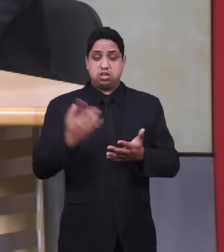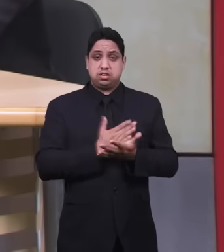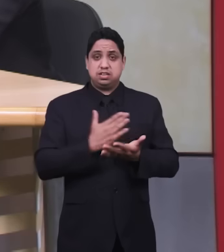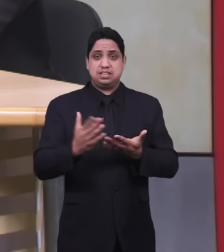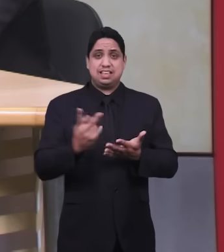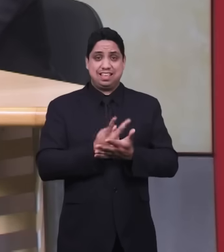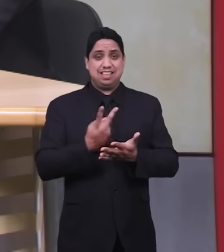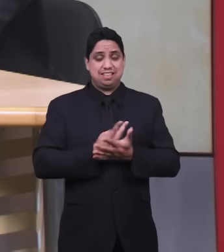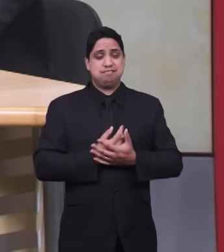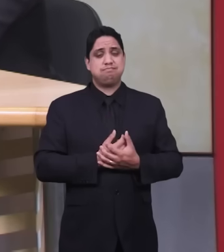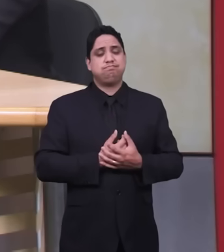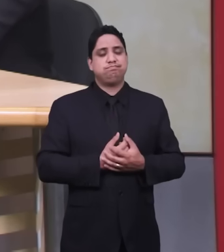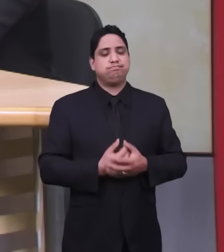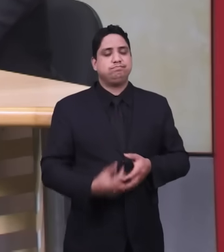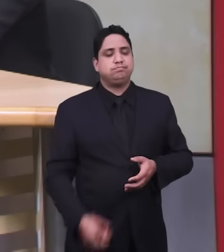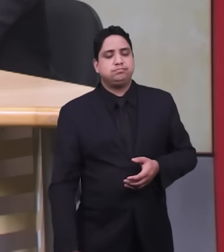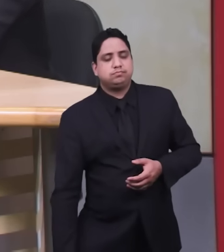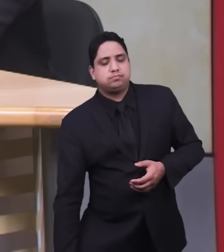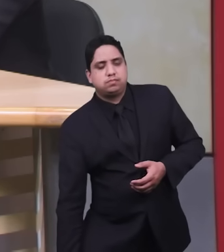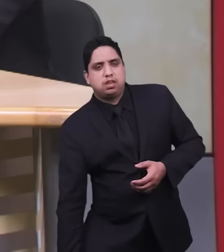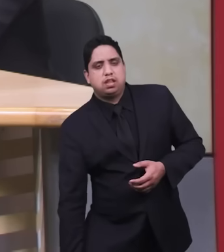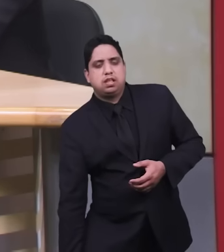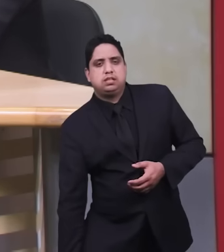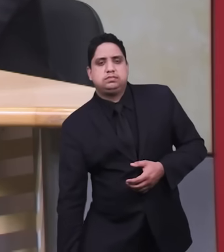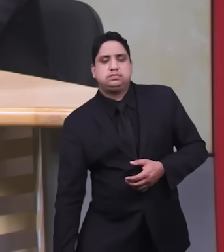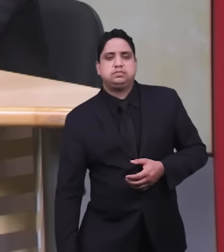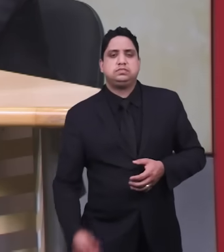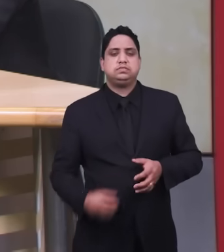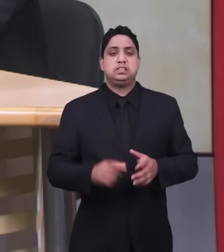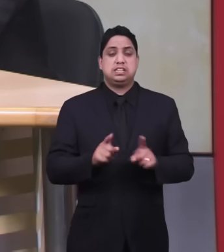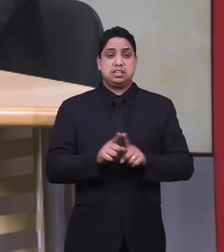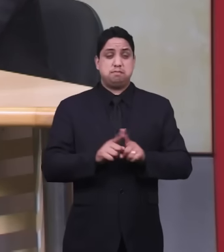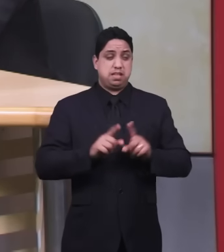vezes, e os movimentos pentecostais de uma forma geral,